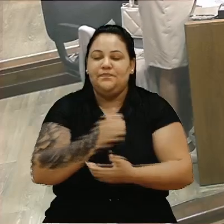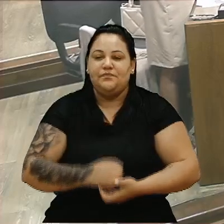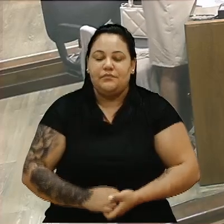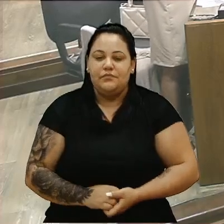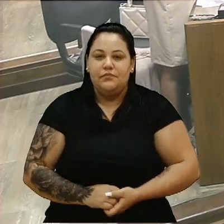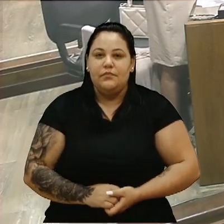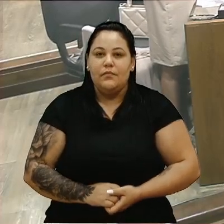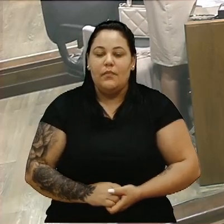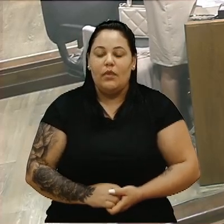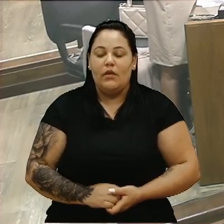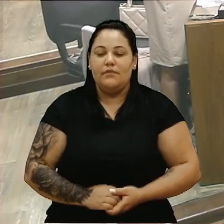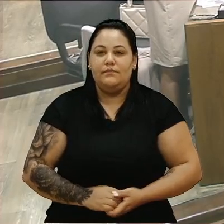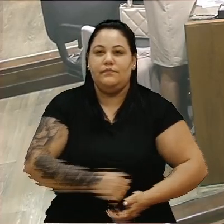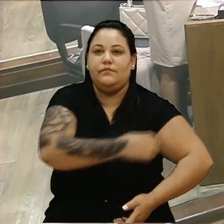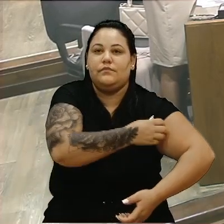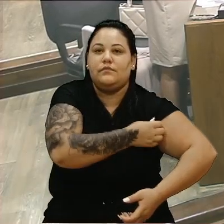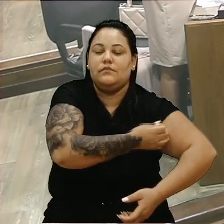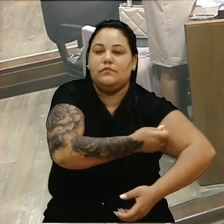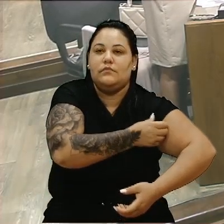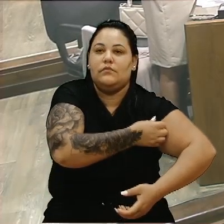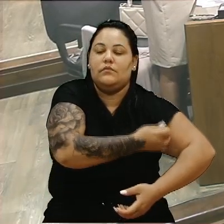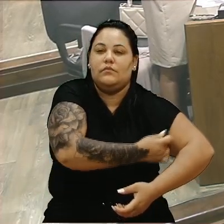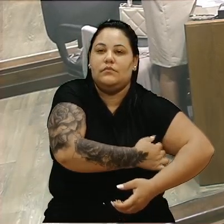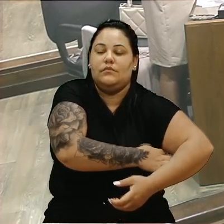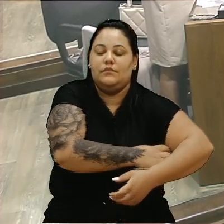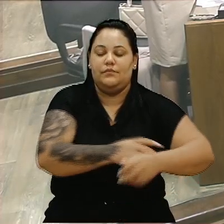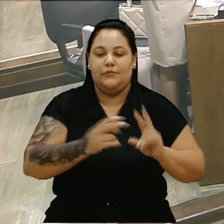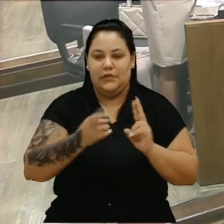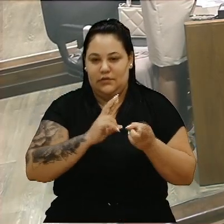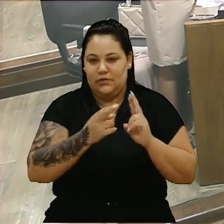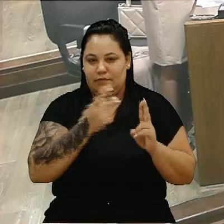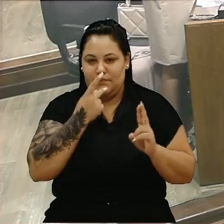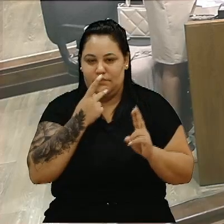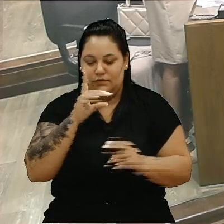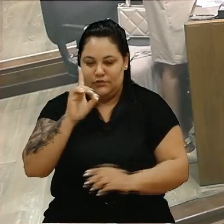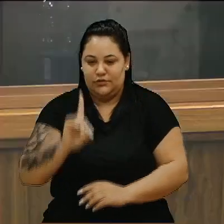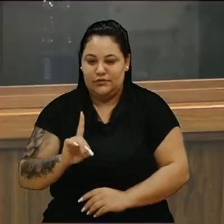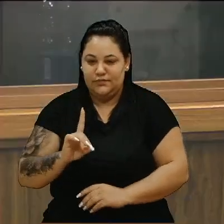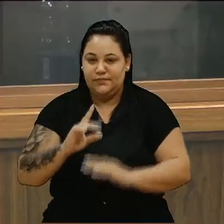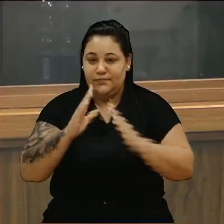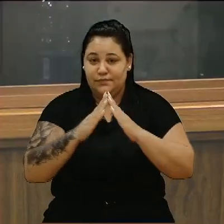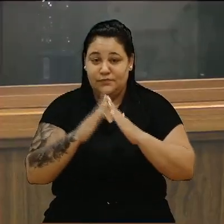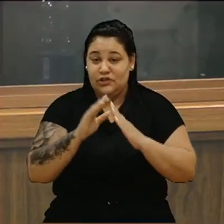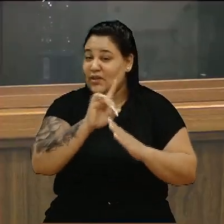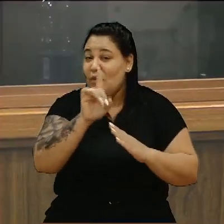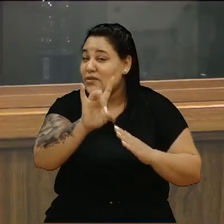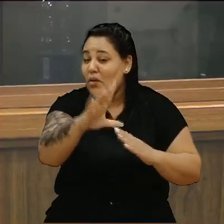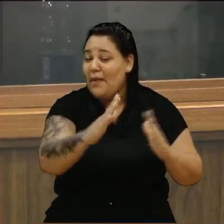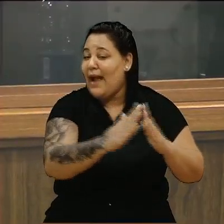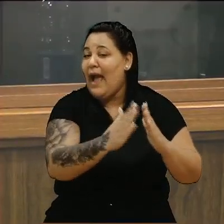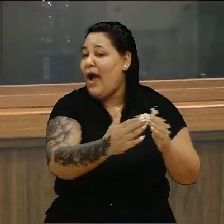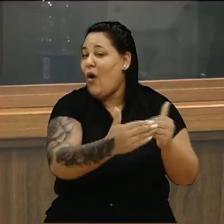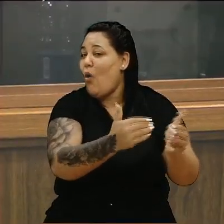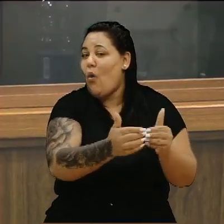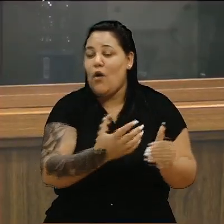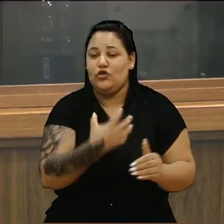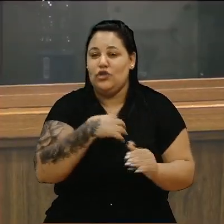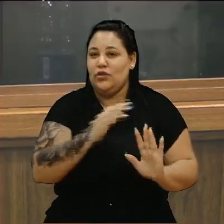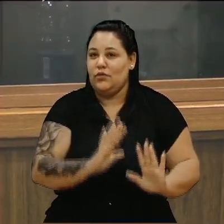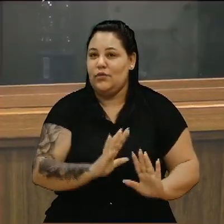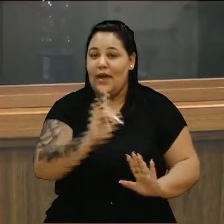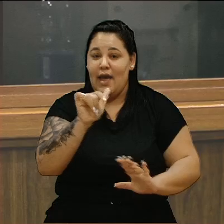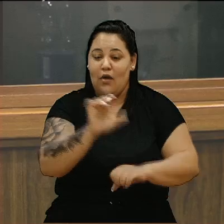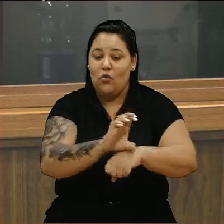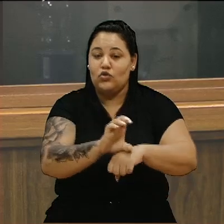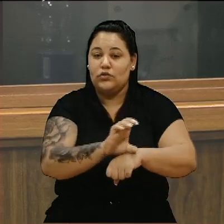Essa questão do direito à moradia, e o direito à moradia não é só uma casa para morar, é constitucional, né?